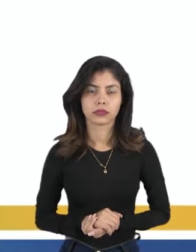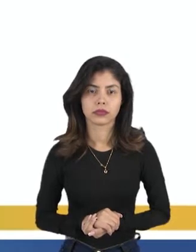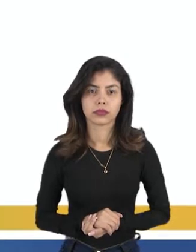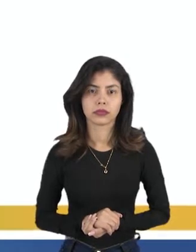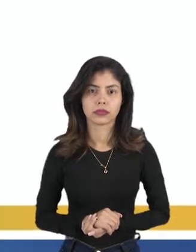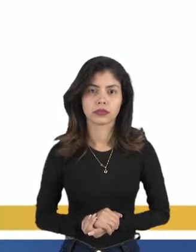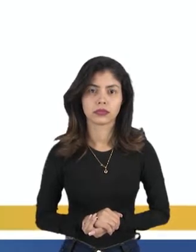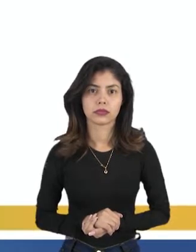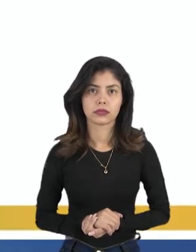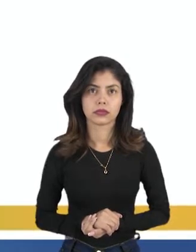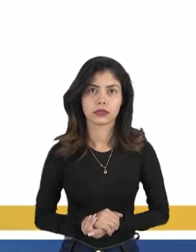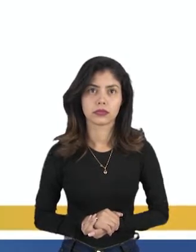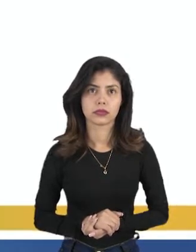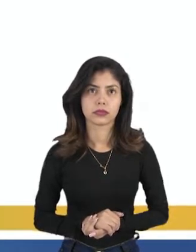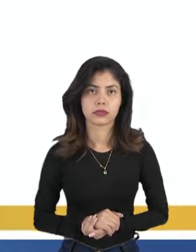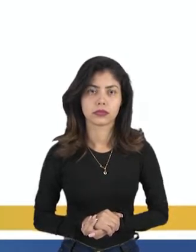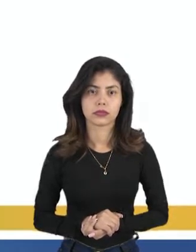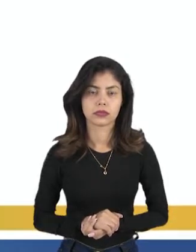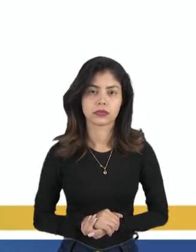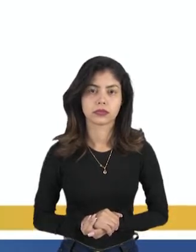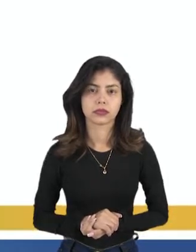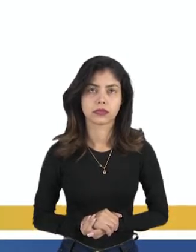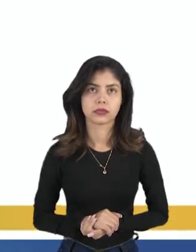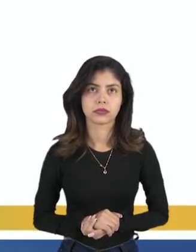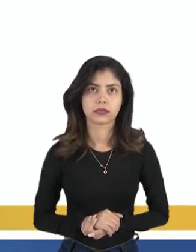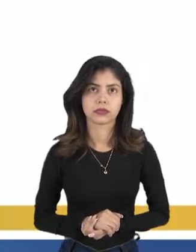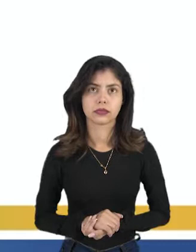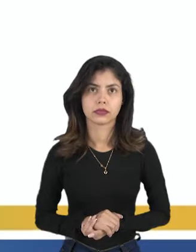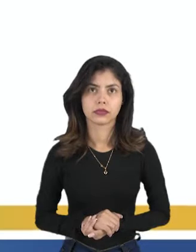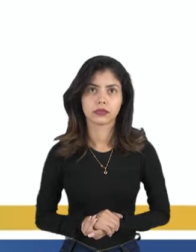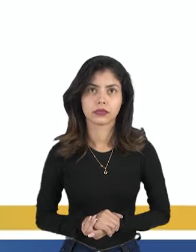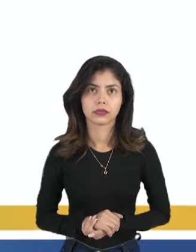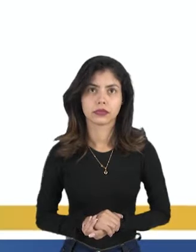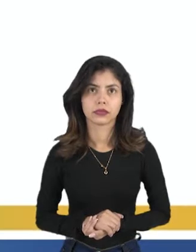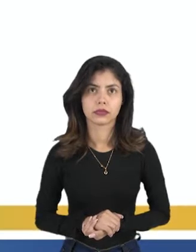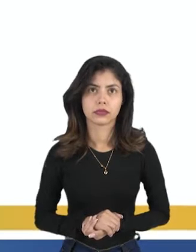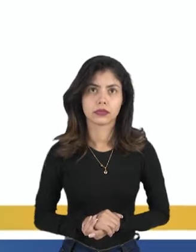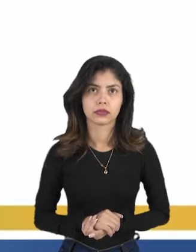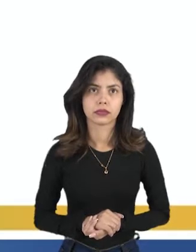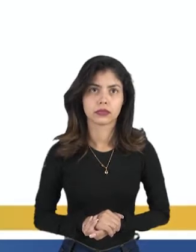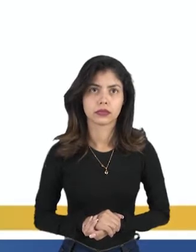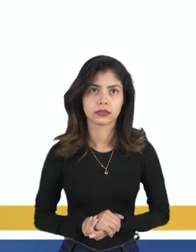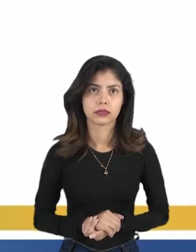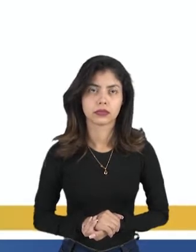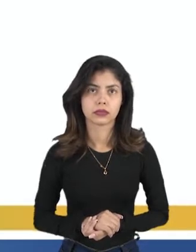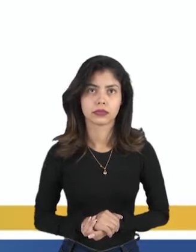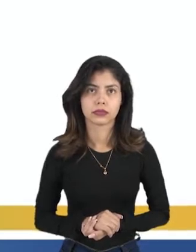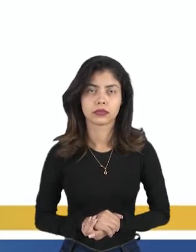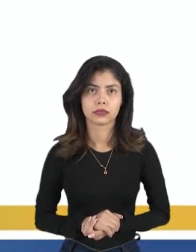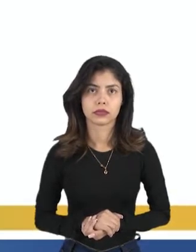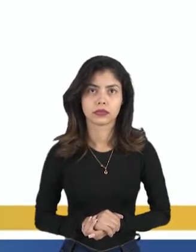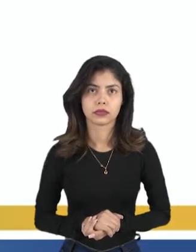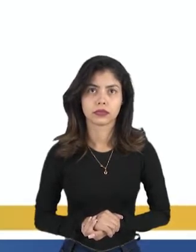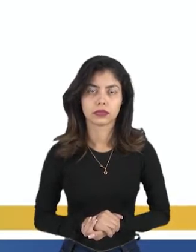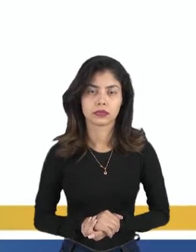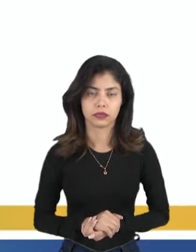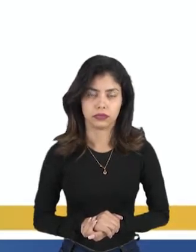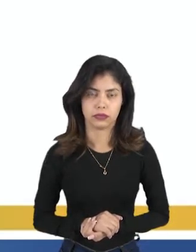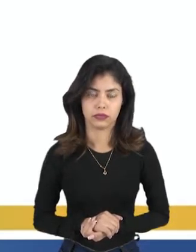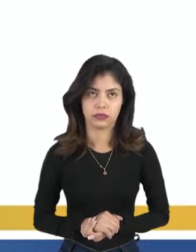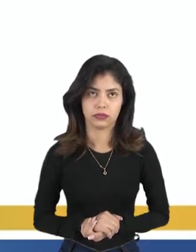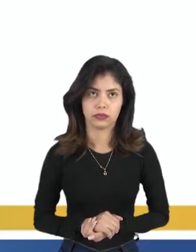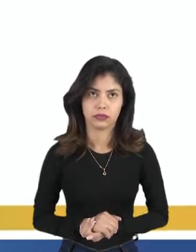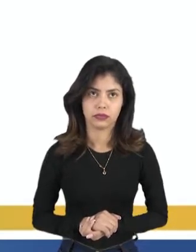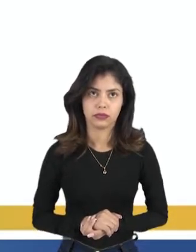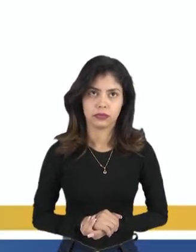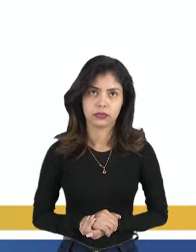es que tienen bolsas para guardar llaves o dinero. Son ideales para hacer ejercicio y con